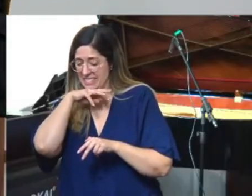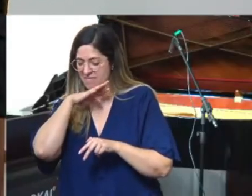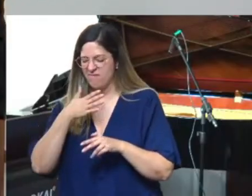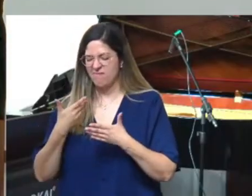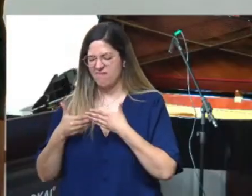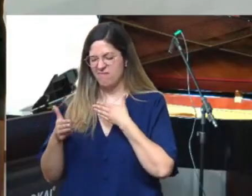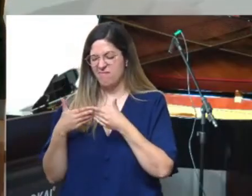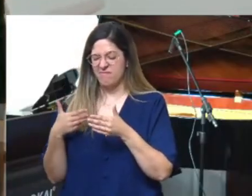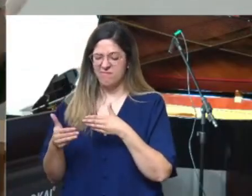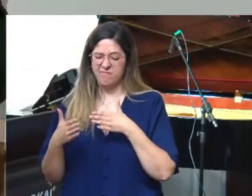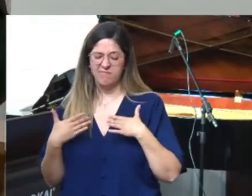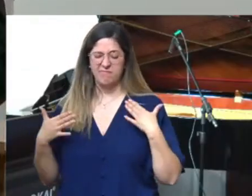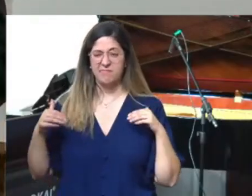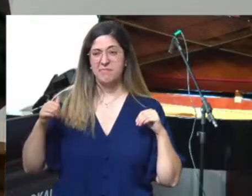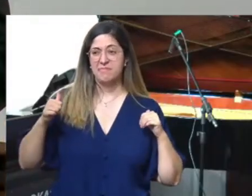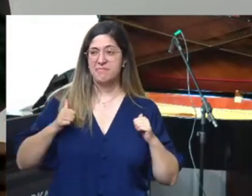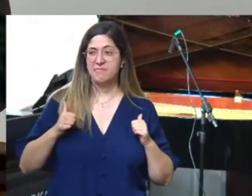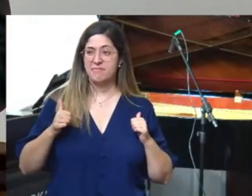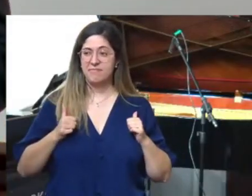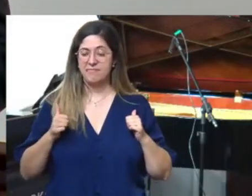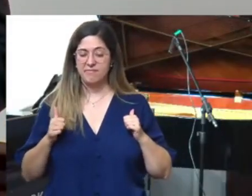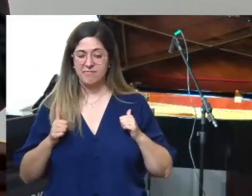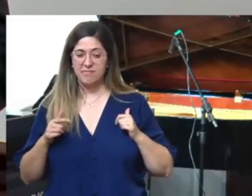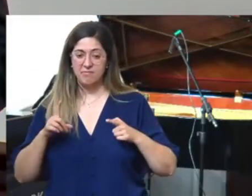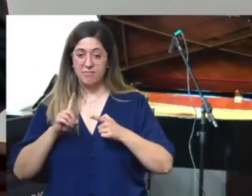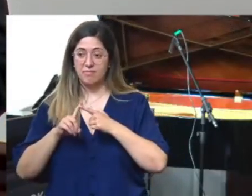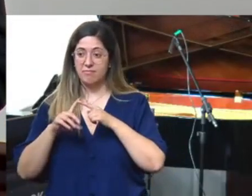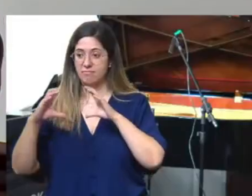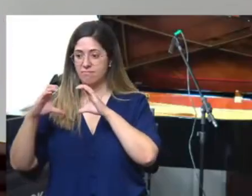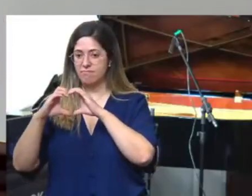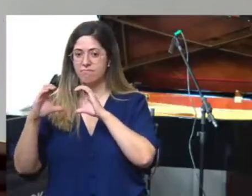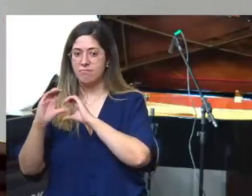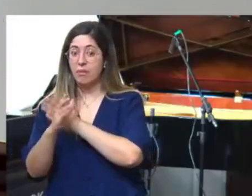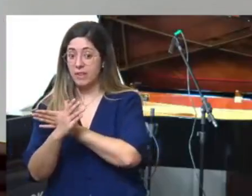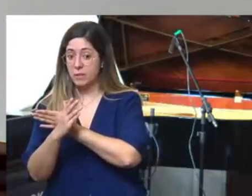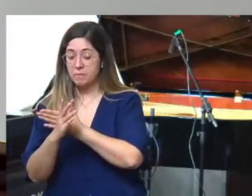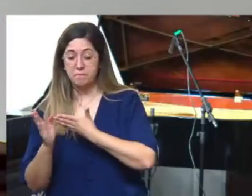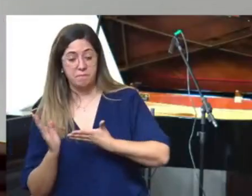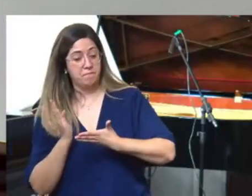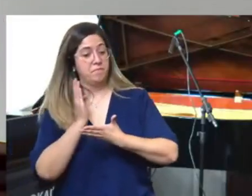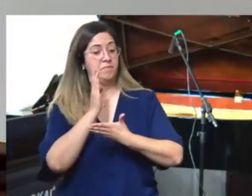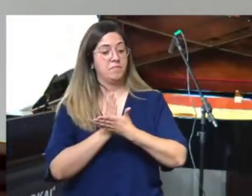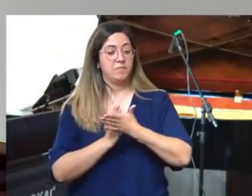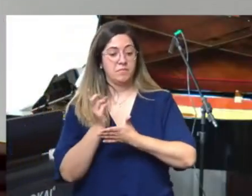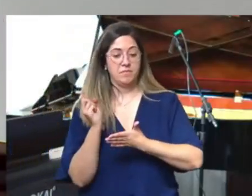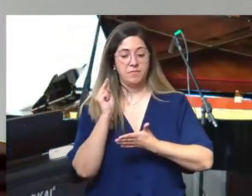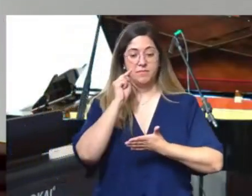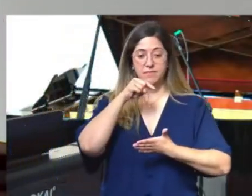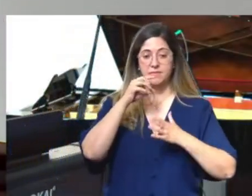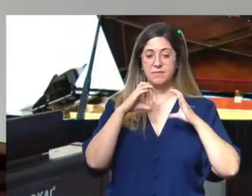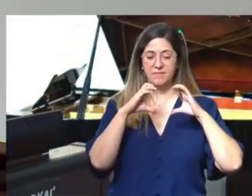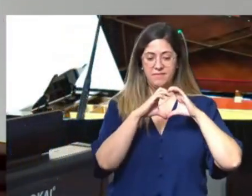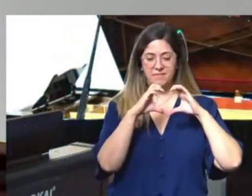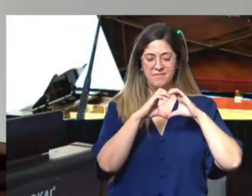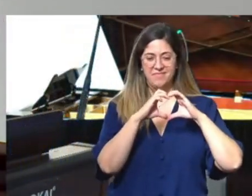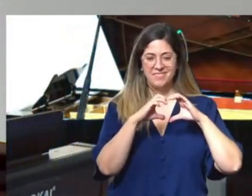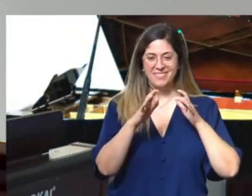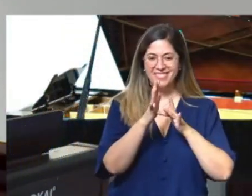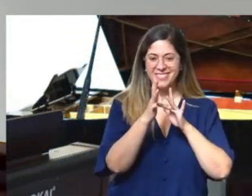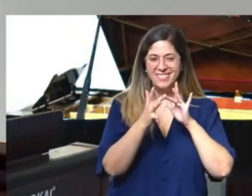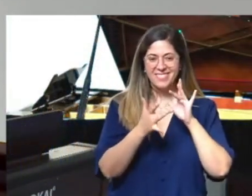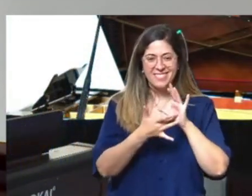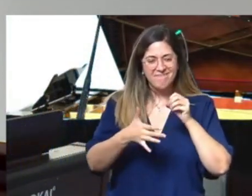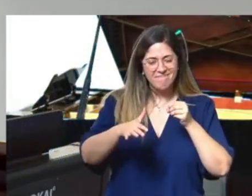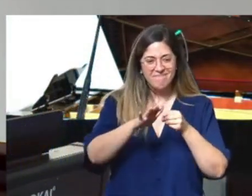não se importa com a palavra de Deus. De um outro lado, um coração com